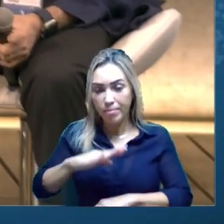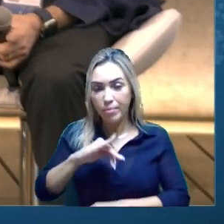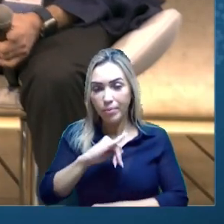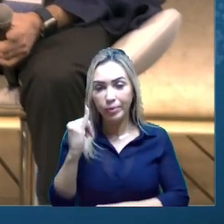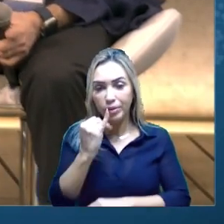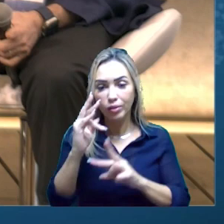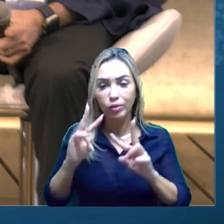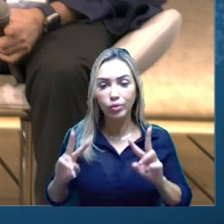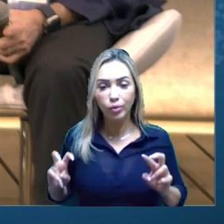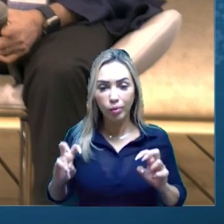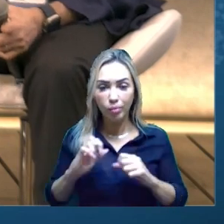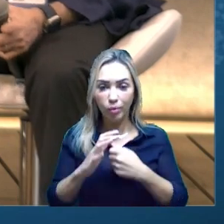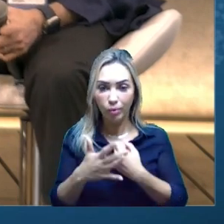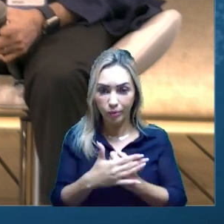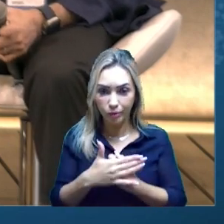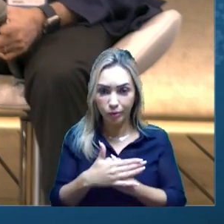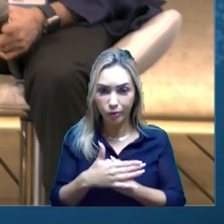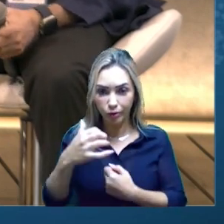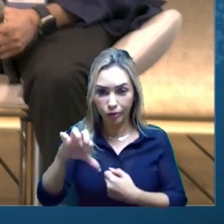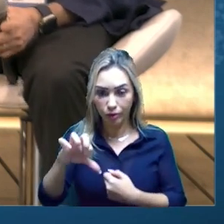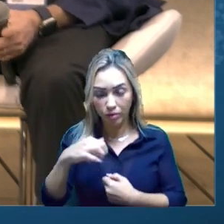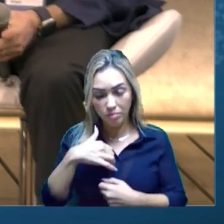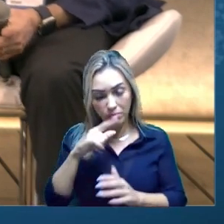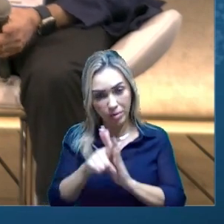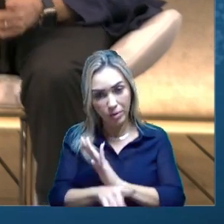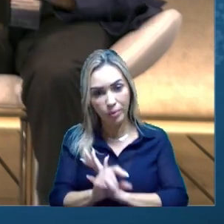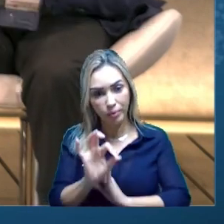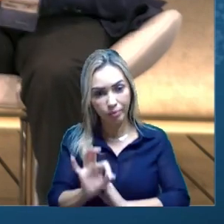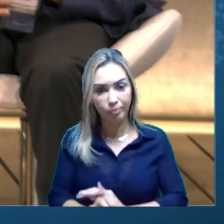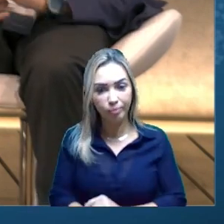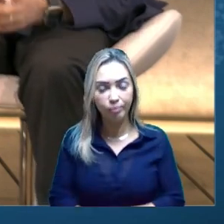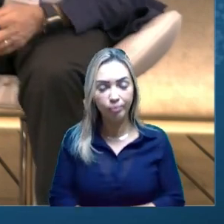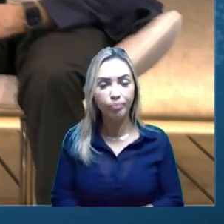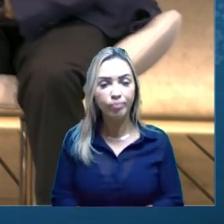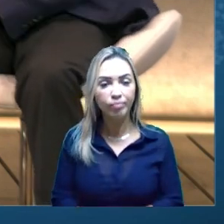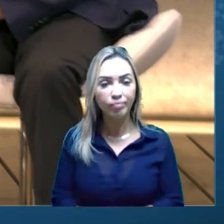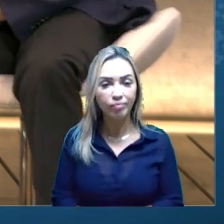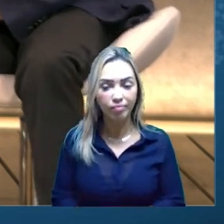à Covid-19. Então, essa é a minha pergunta.